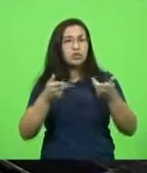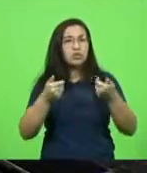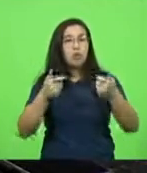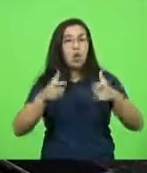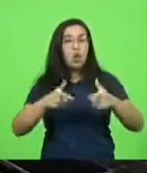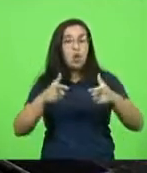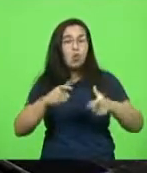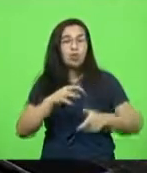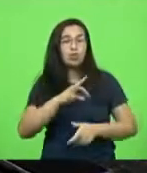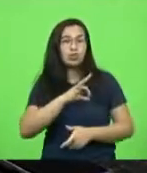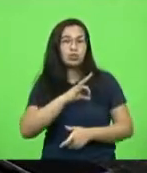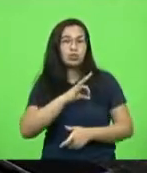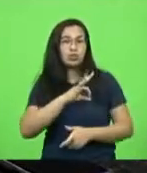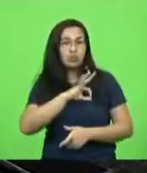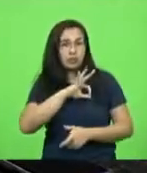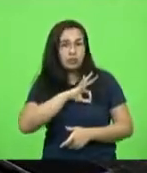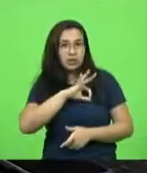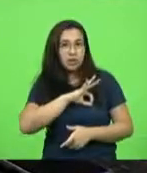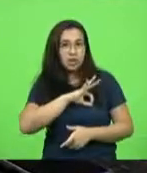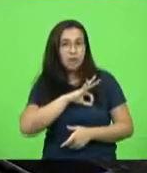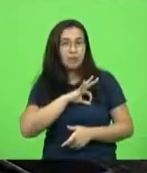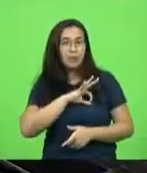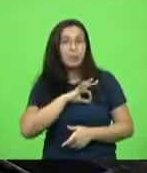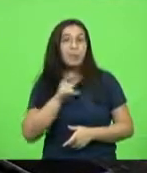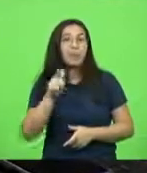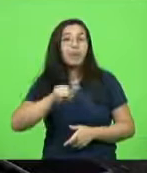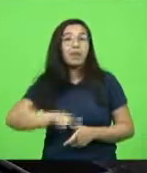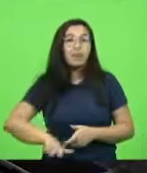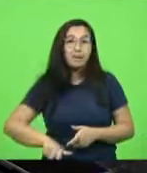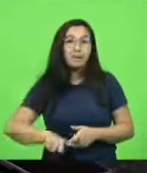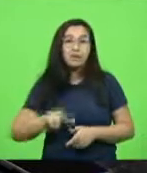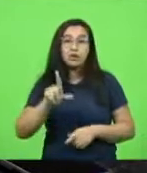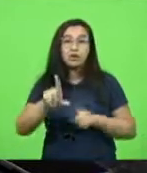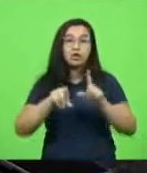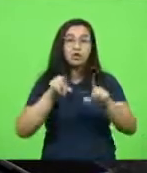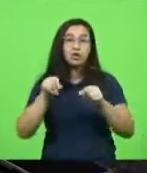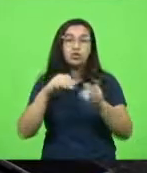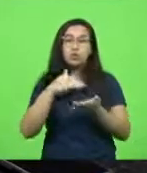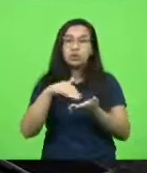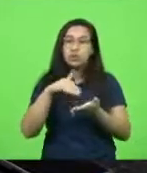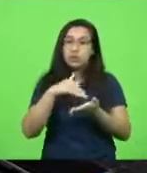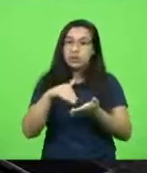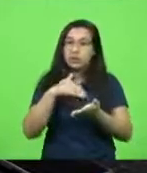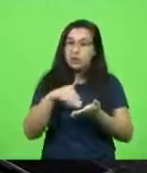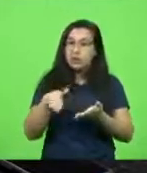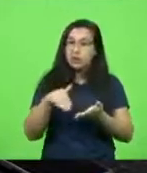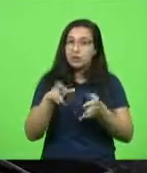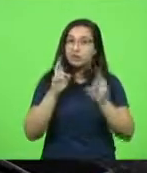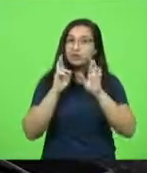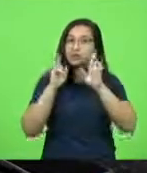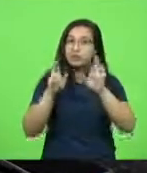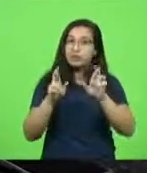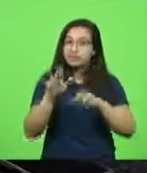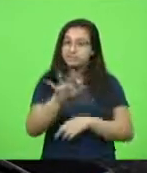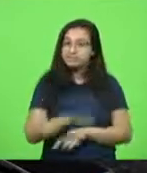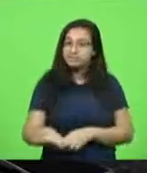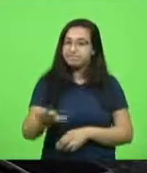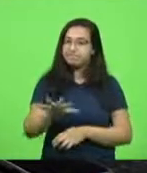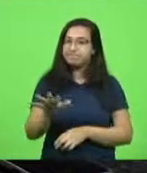policiais podemos a de exemplo também na escolha do seu secretários respeita as regiões